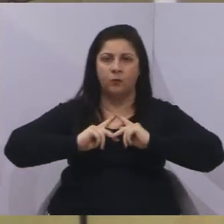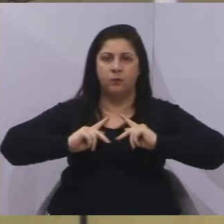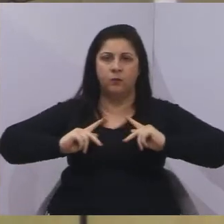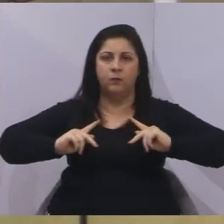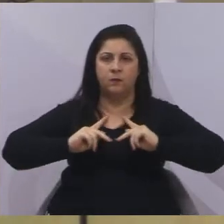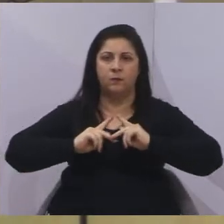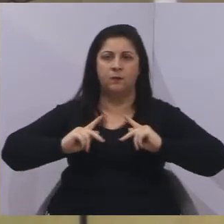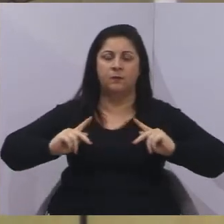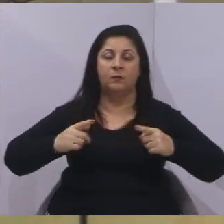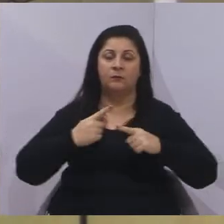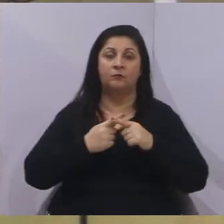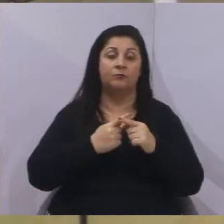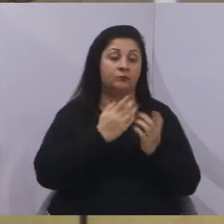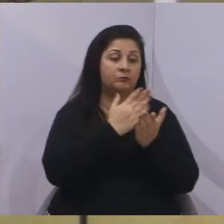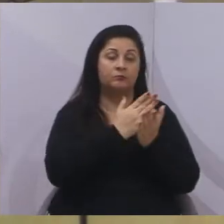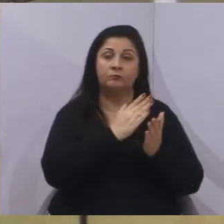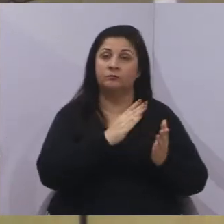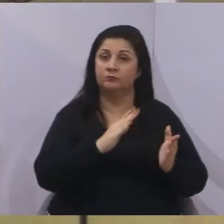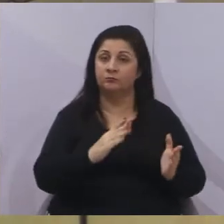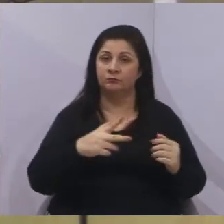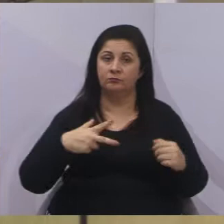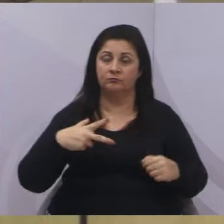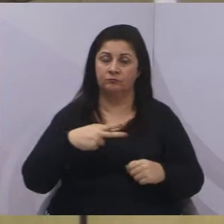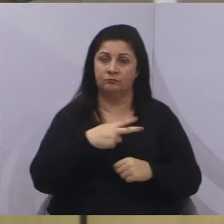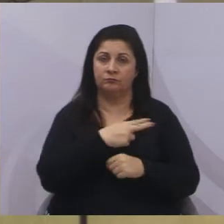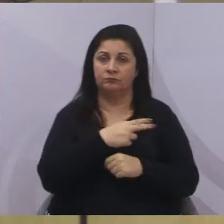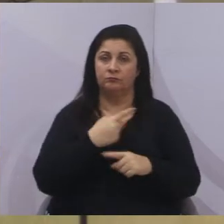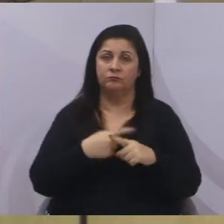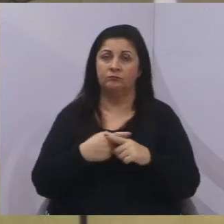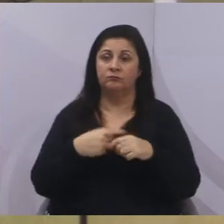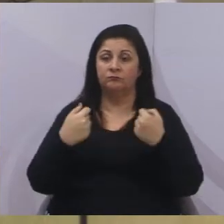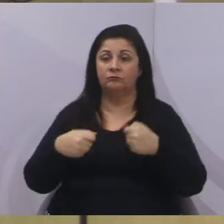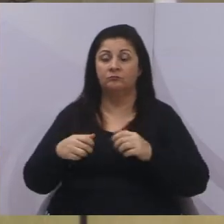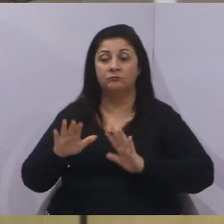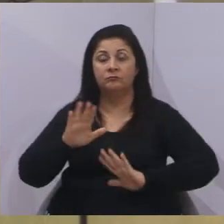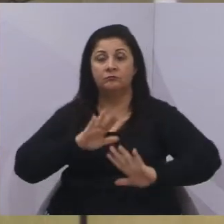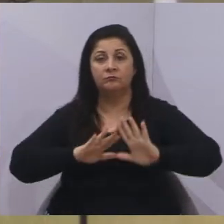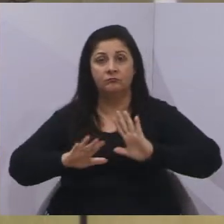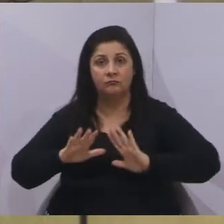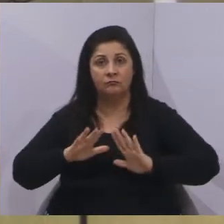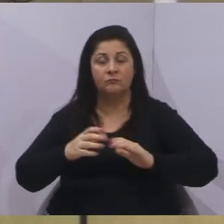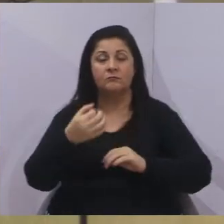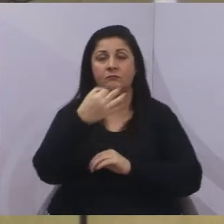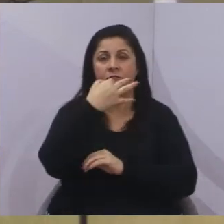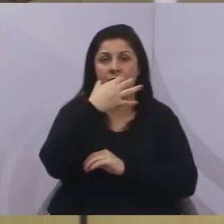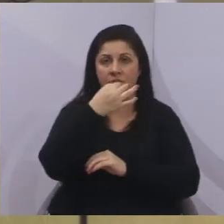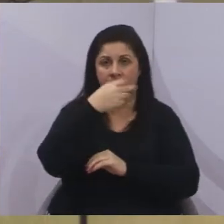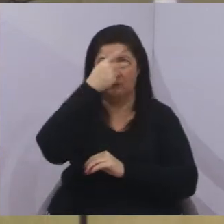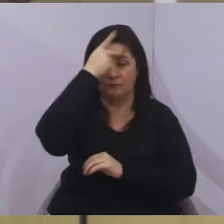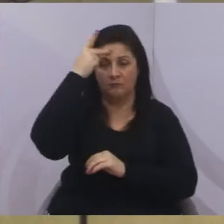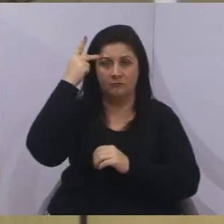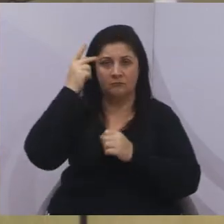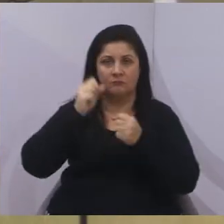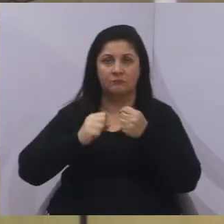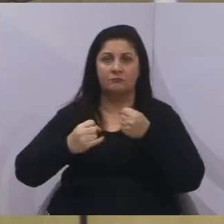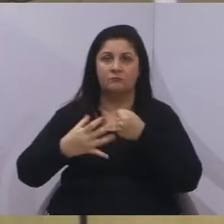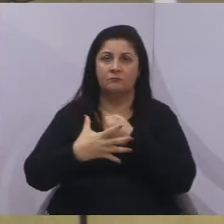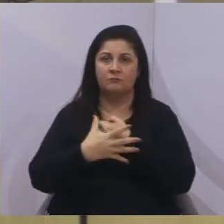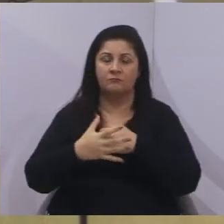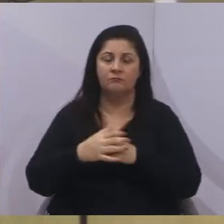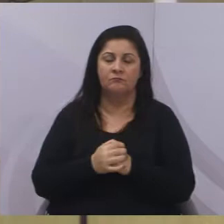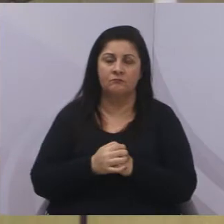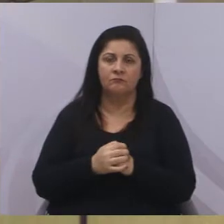as cirurgias eletivas, porque tinha que guardar o anestésico para o paciente COVID ou para o paciente